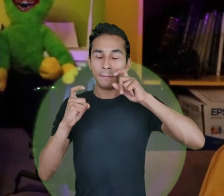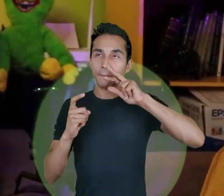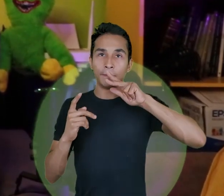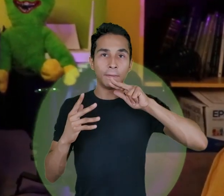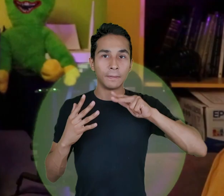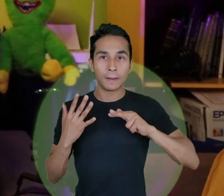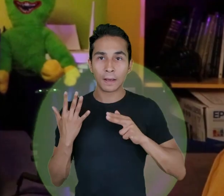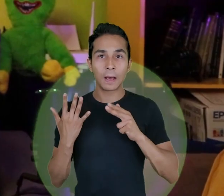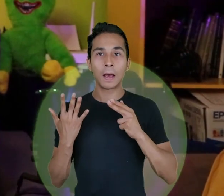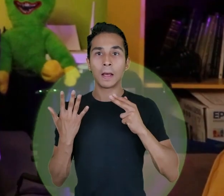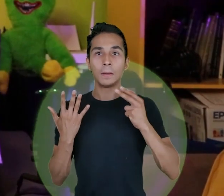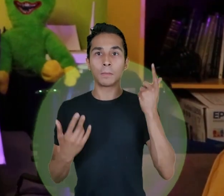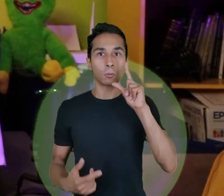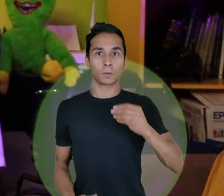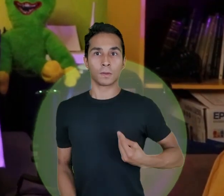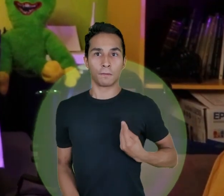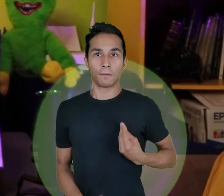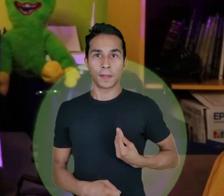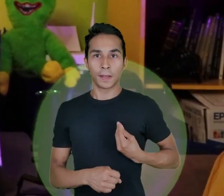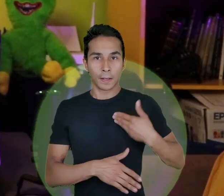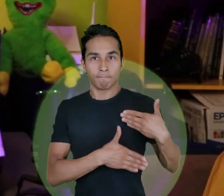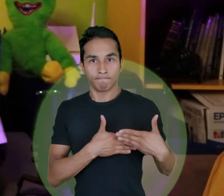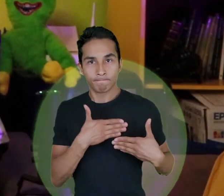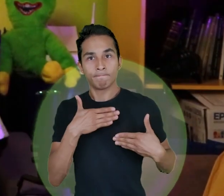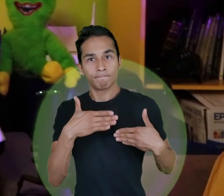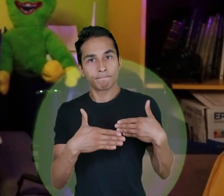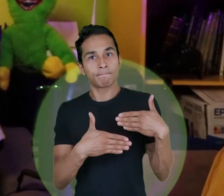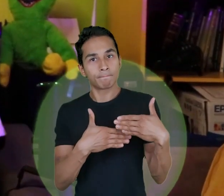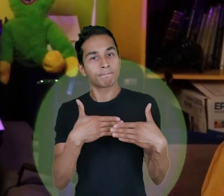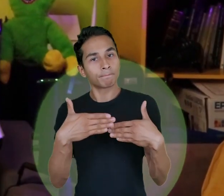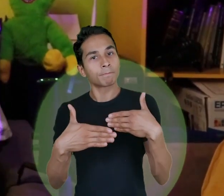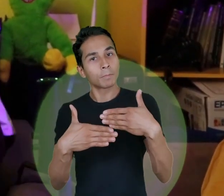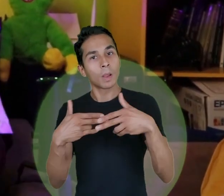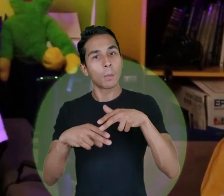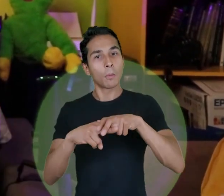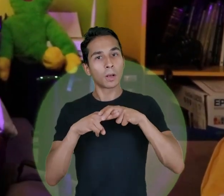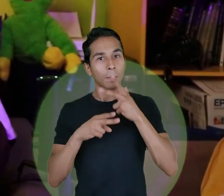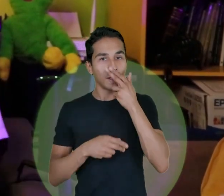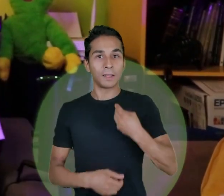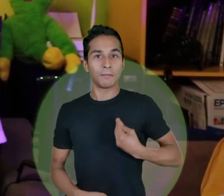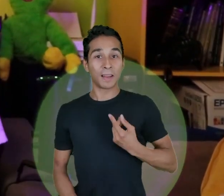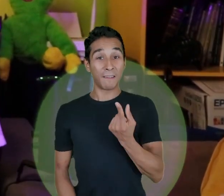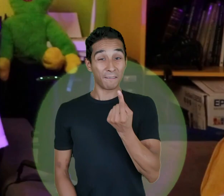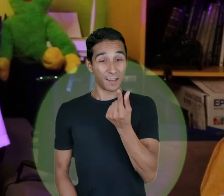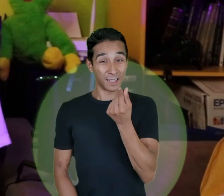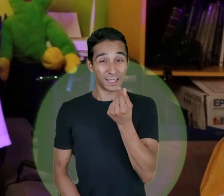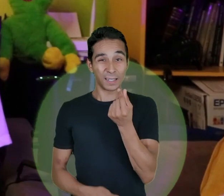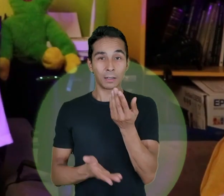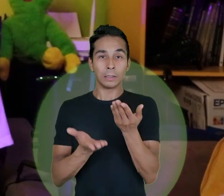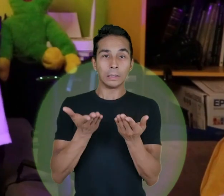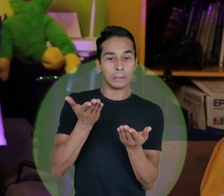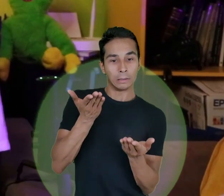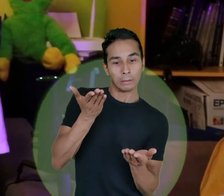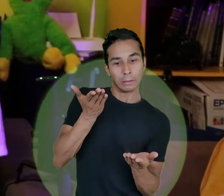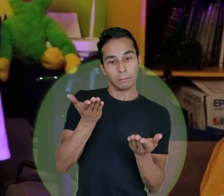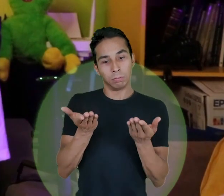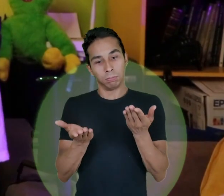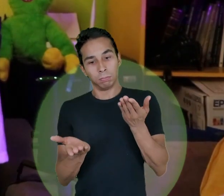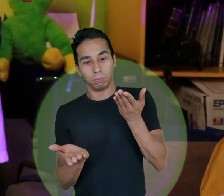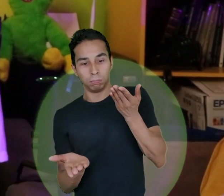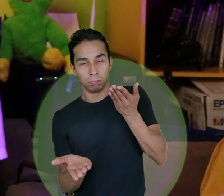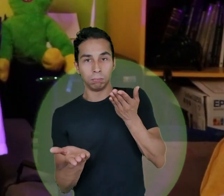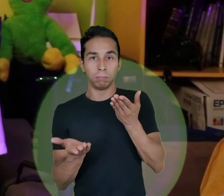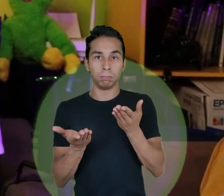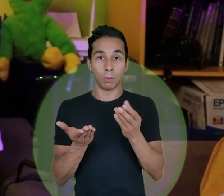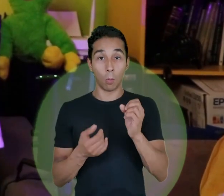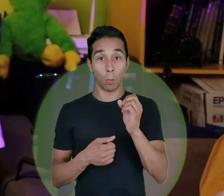na sua sobrevivência, né, por estar exatamente vivendo sempre uma estabilidade financeira, ou se você está vivendo só de